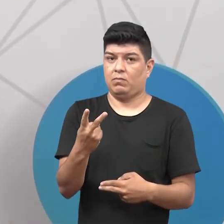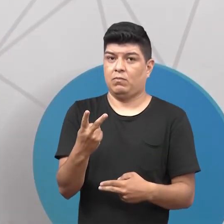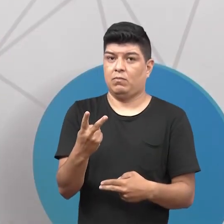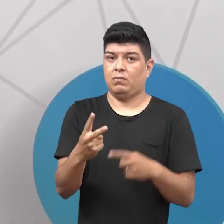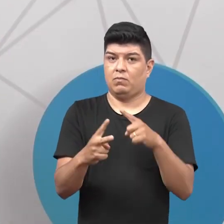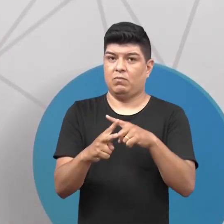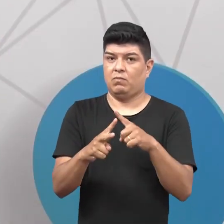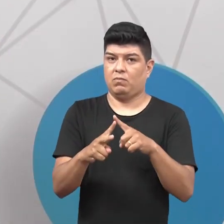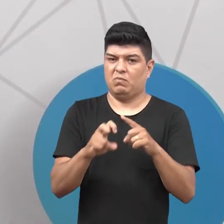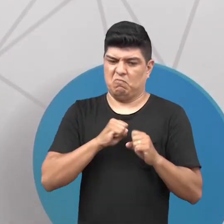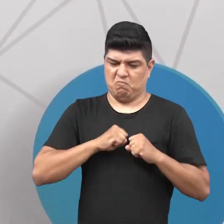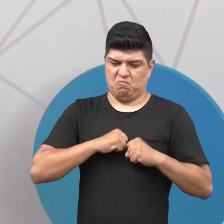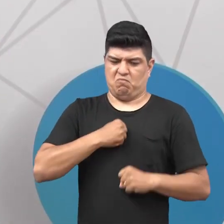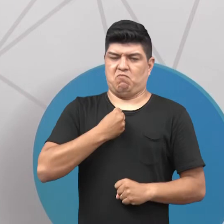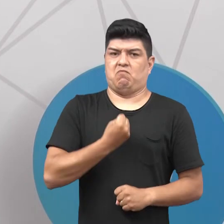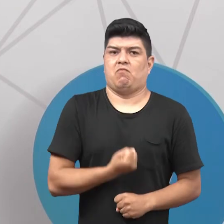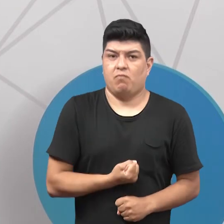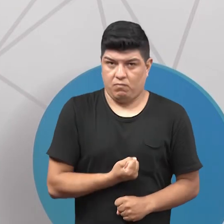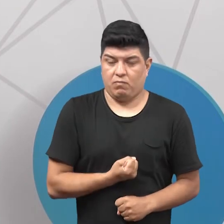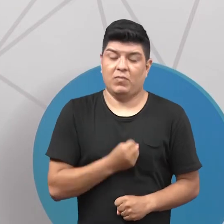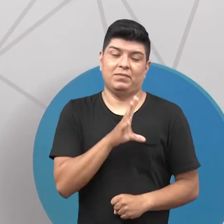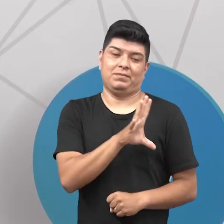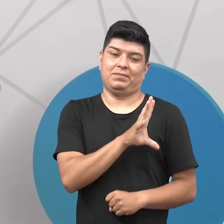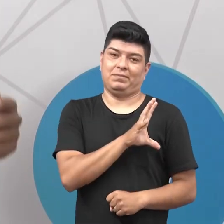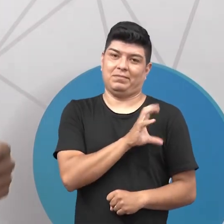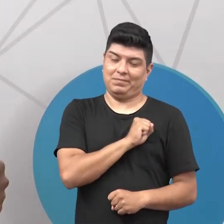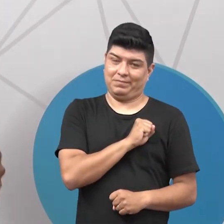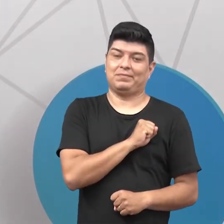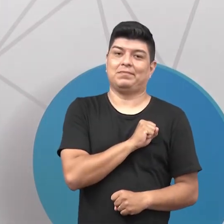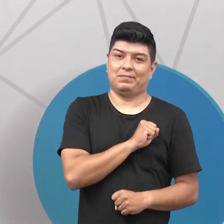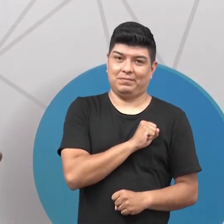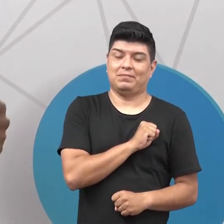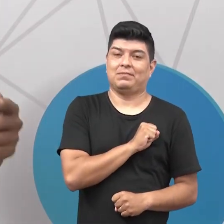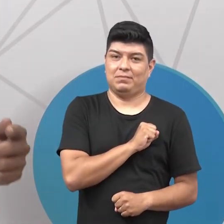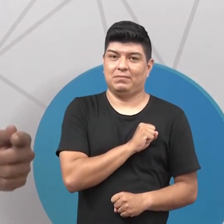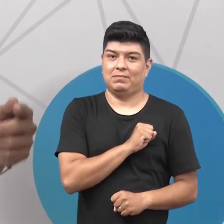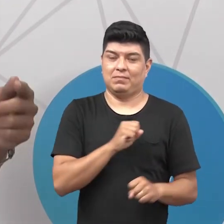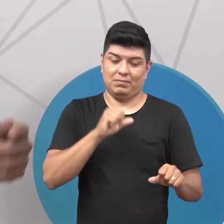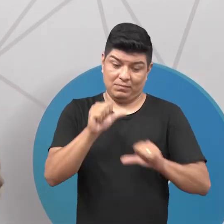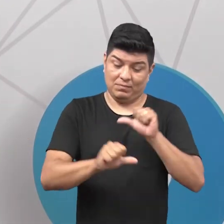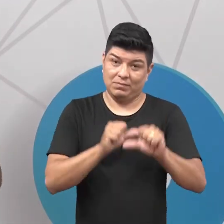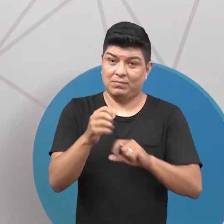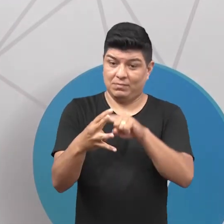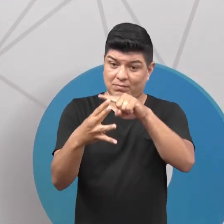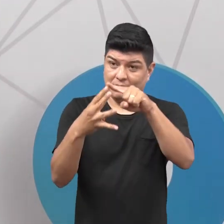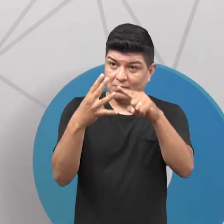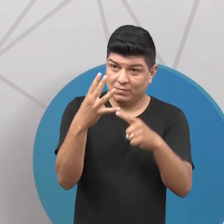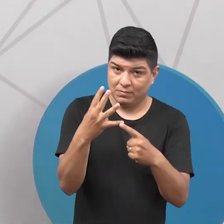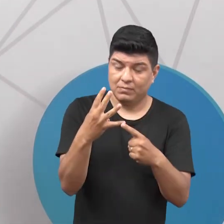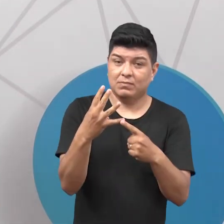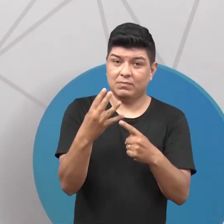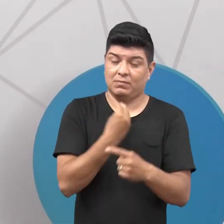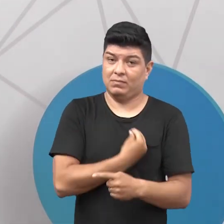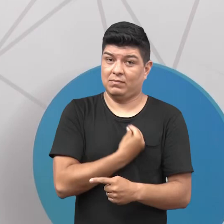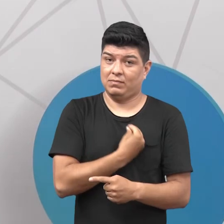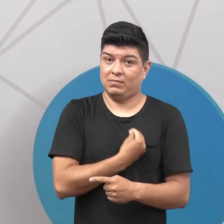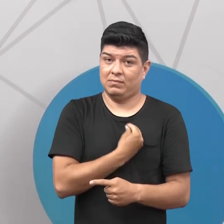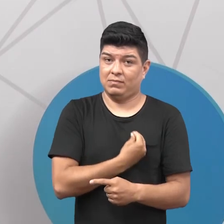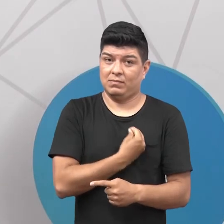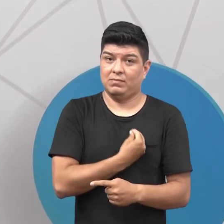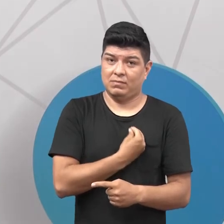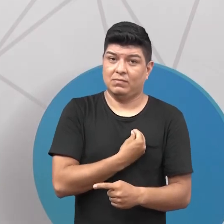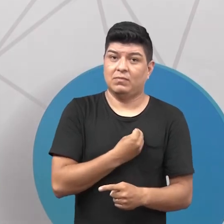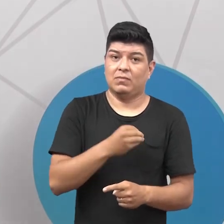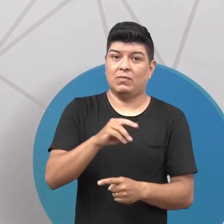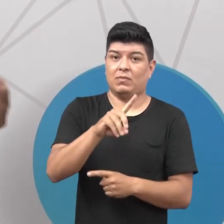É o ódio e o amor. O amor integra e o ódio desintegra todos esses 4 elementos. Inclusive, eles estão presentes no signo